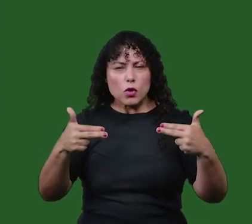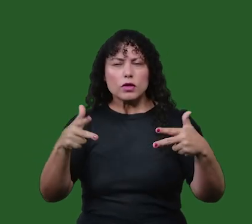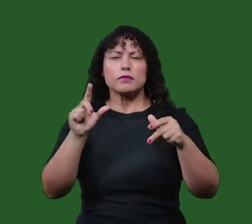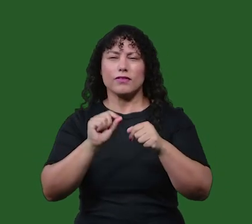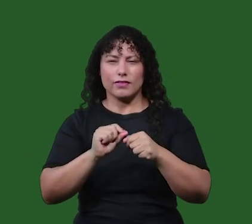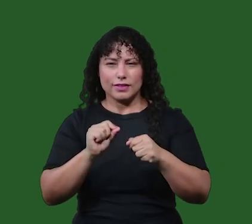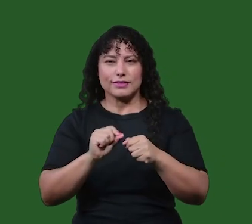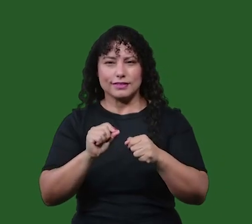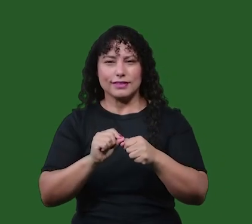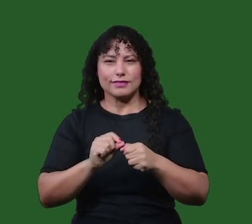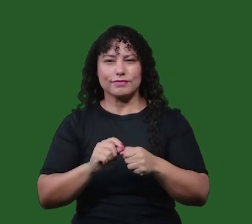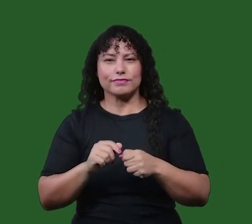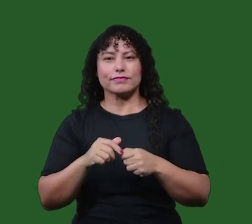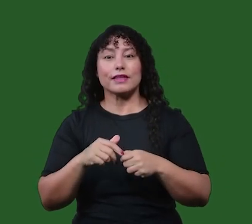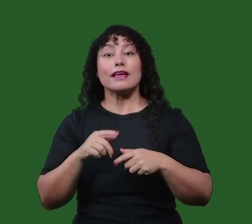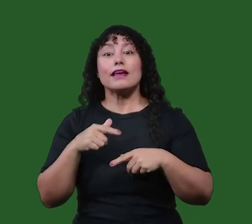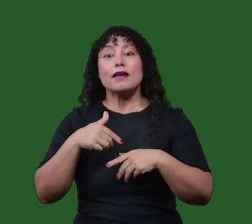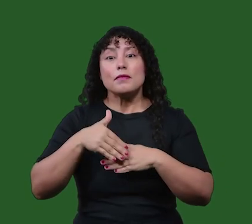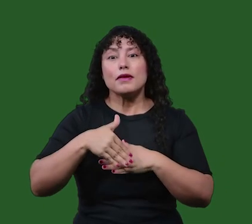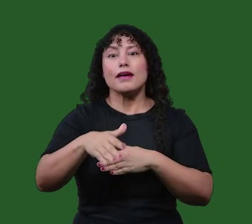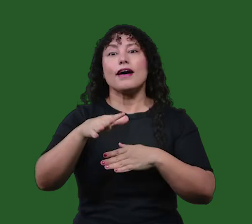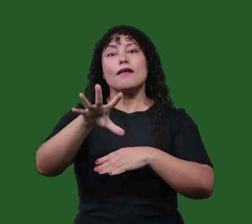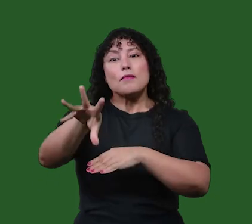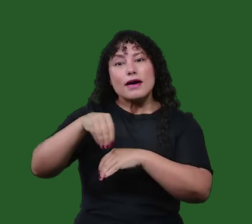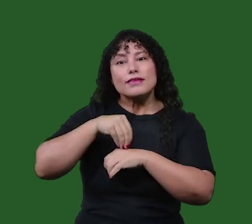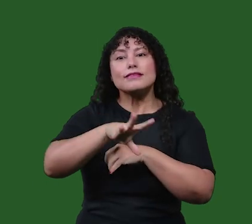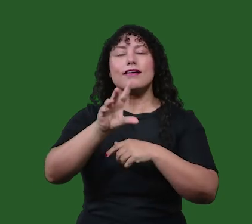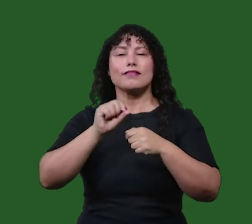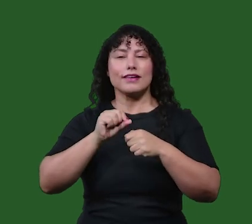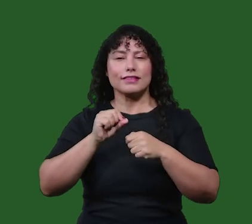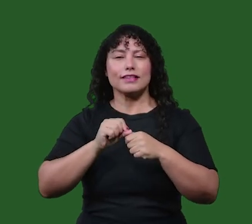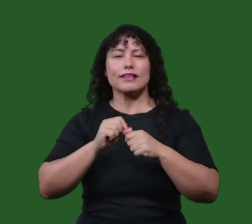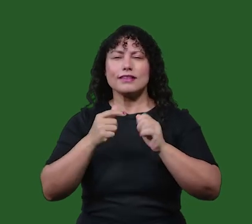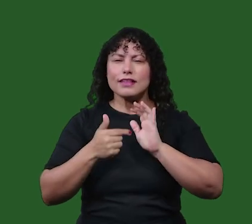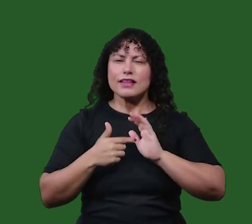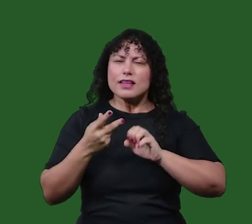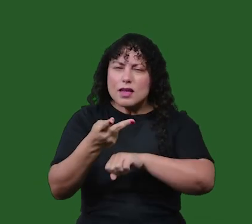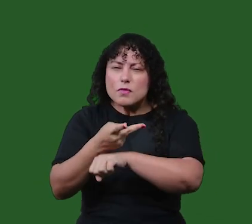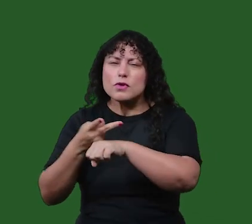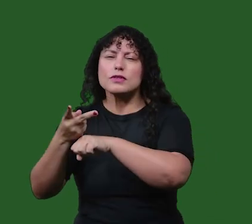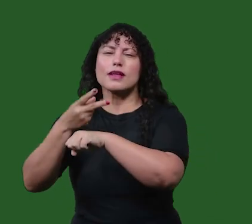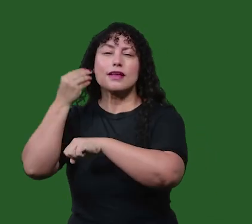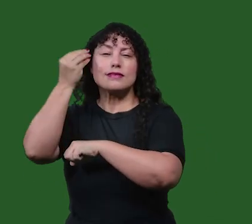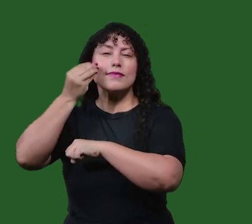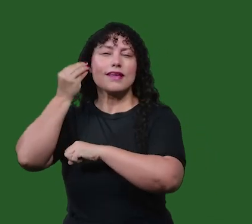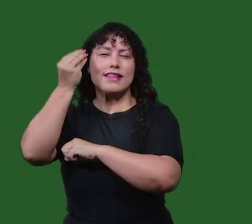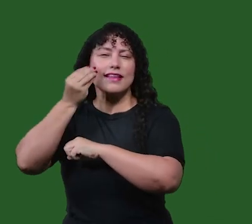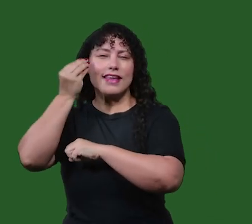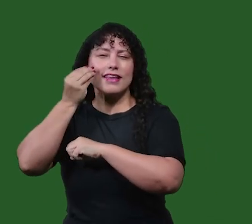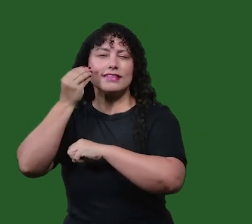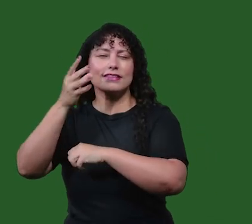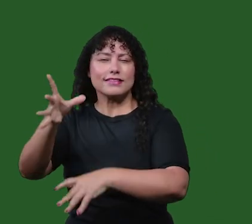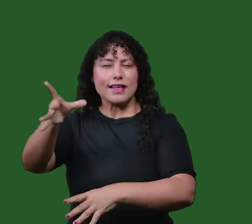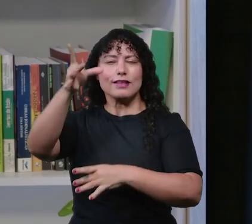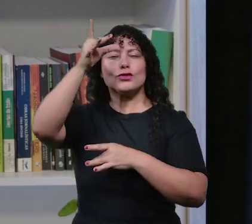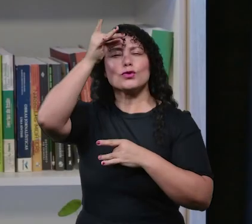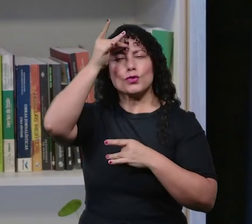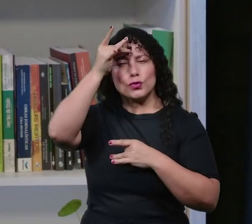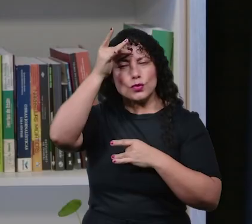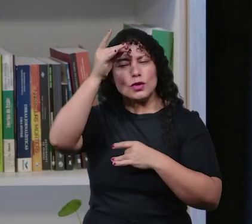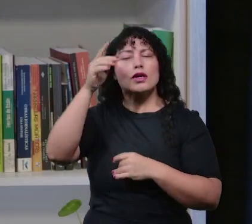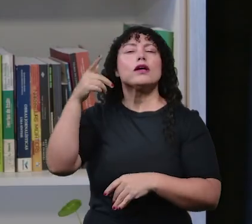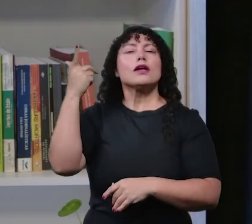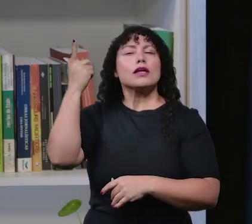tem algo a fazer e, para fazer esse algo, você tem que buscar vivências e experiências que você